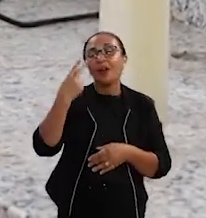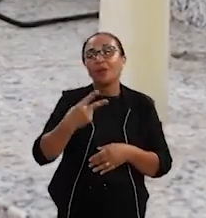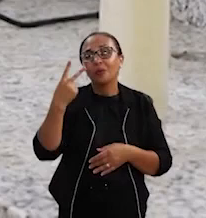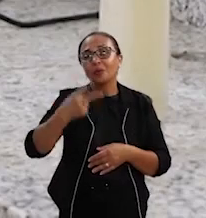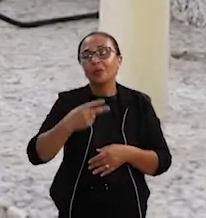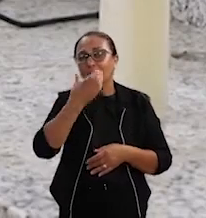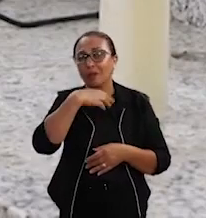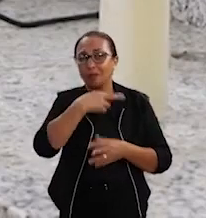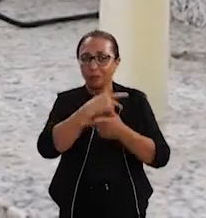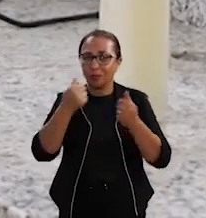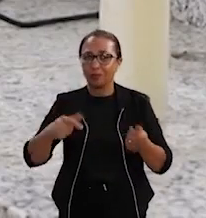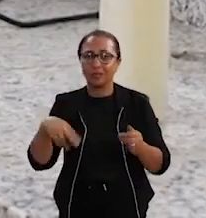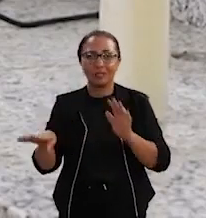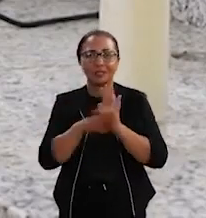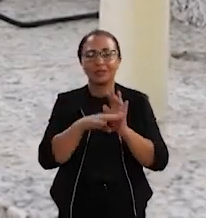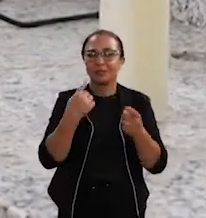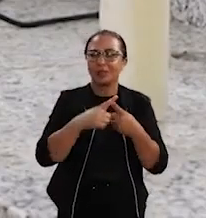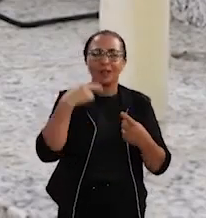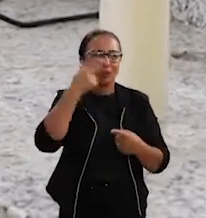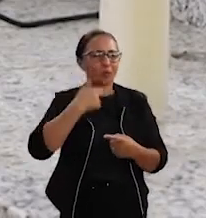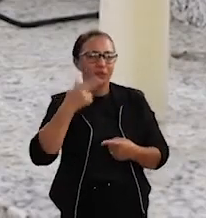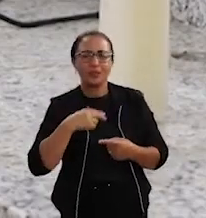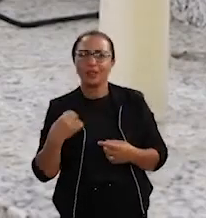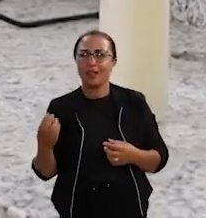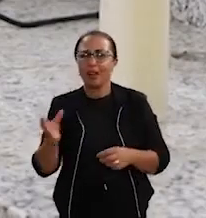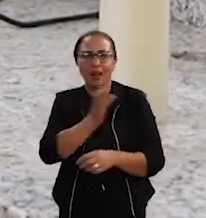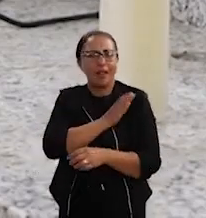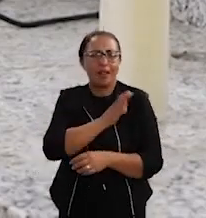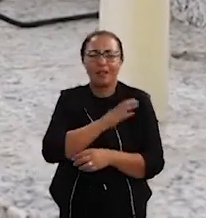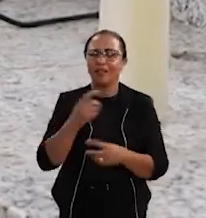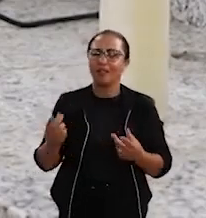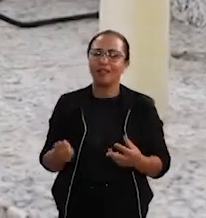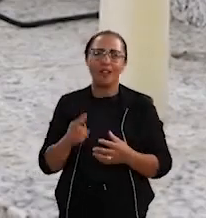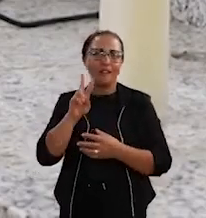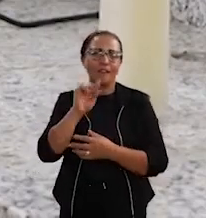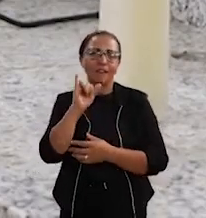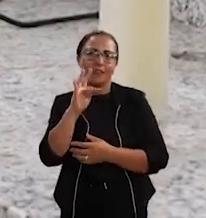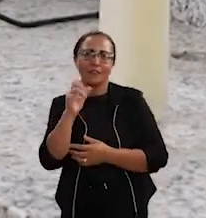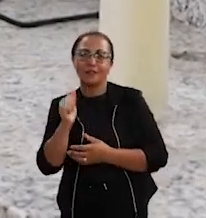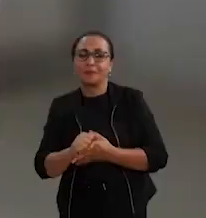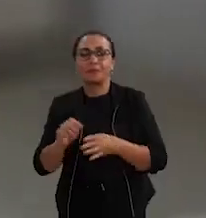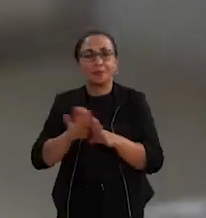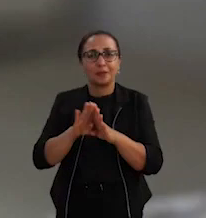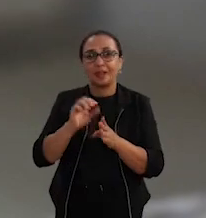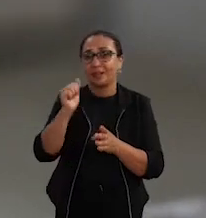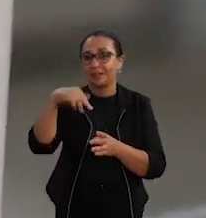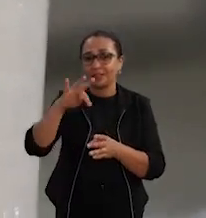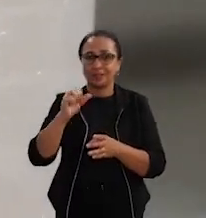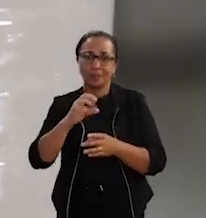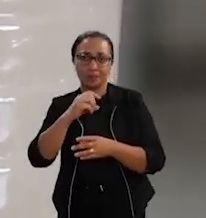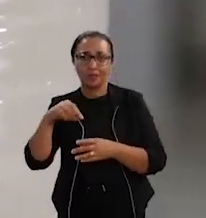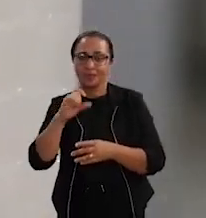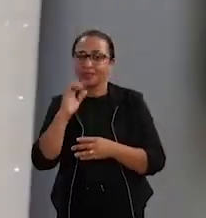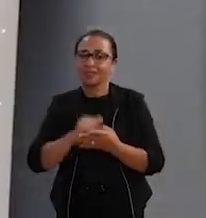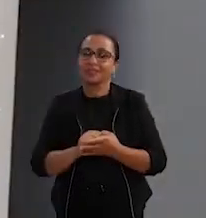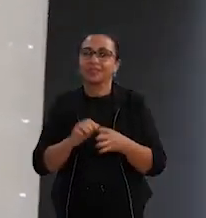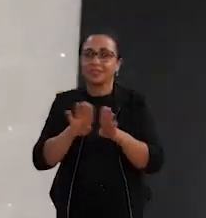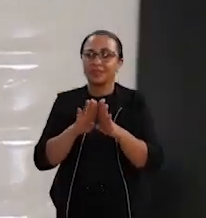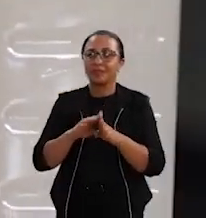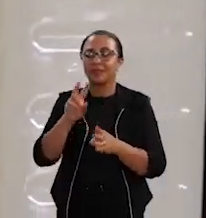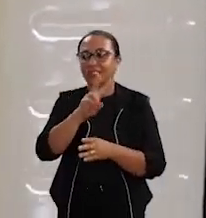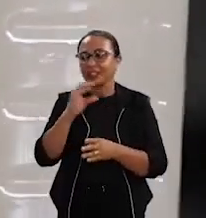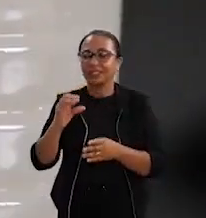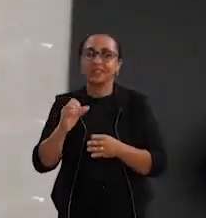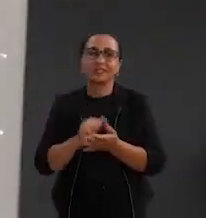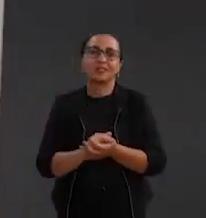vai nos trazer muitos benefícios, porque elas são super nutritivas, ricas em vitaminas, ricas também em compostos antioxidantes, como